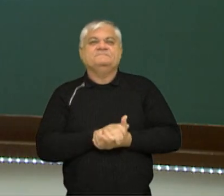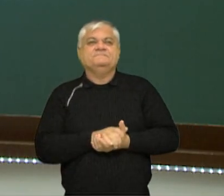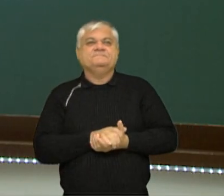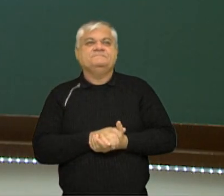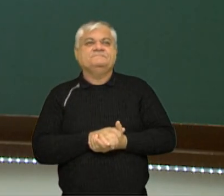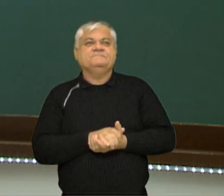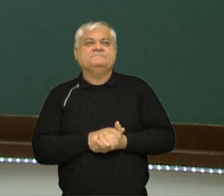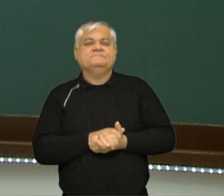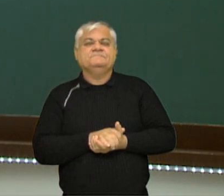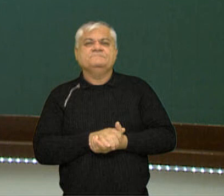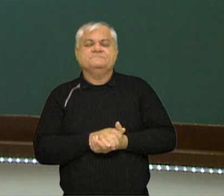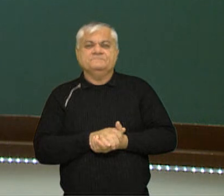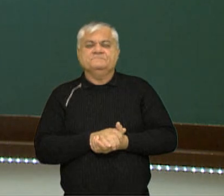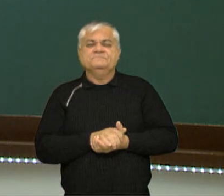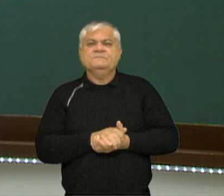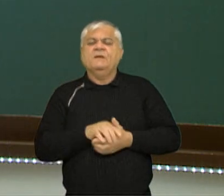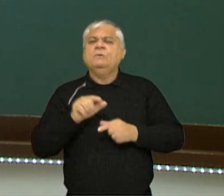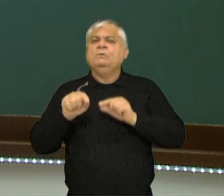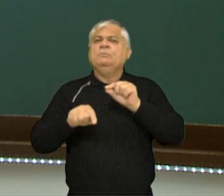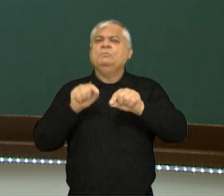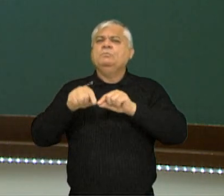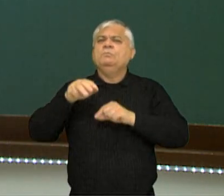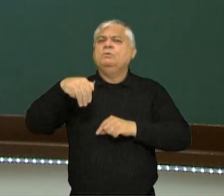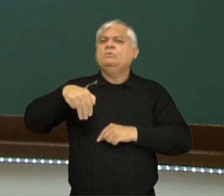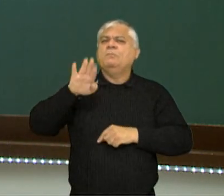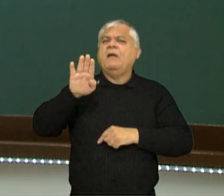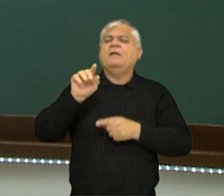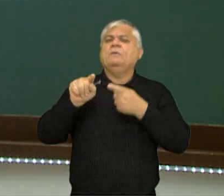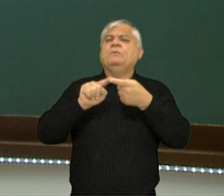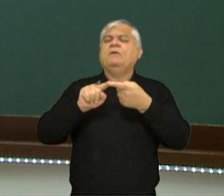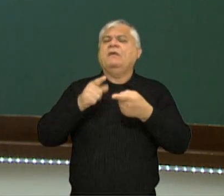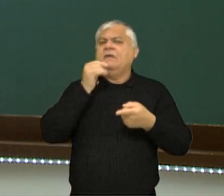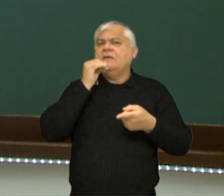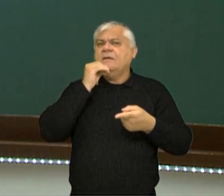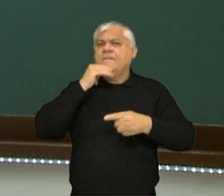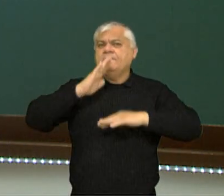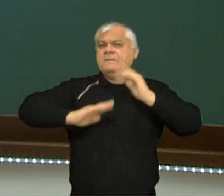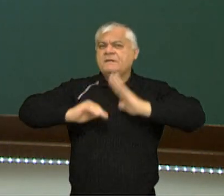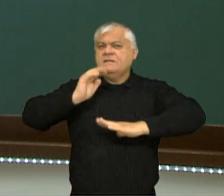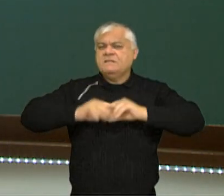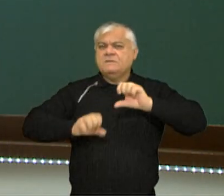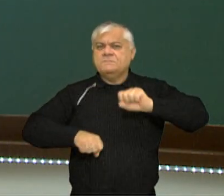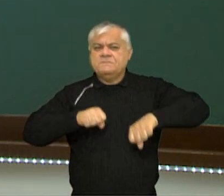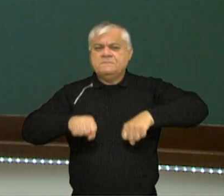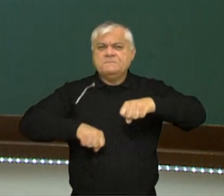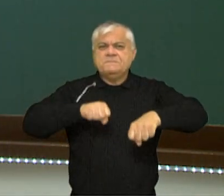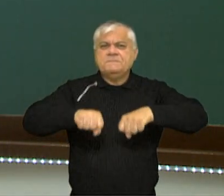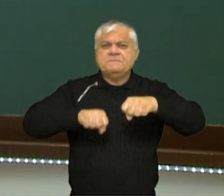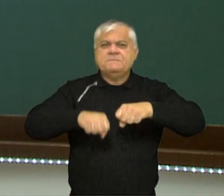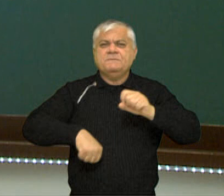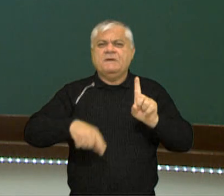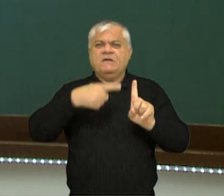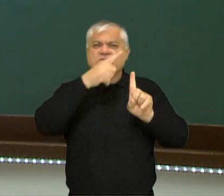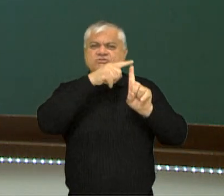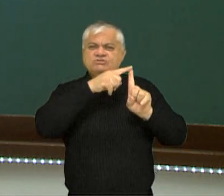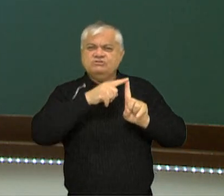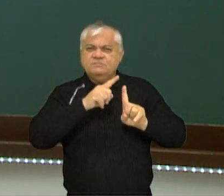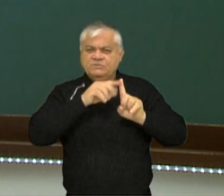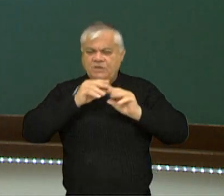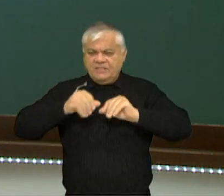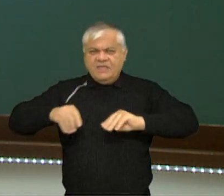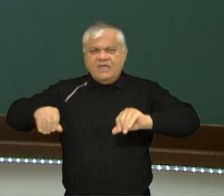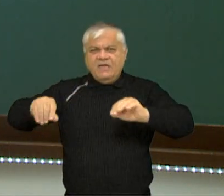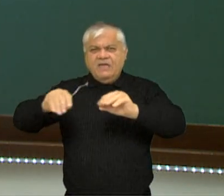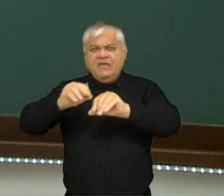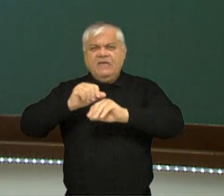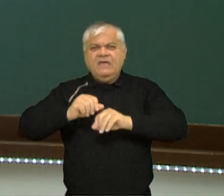bike. Mountain bike ou bicicleta de montanha consiste na prática do ciclismo em diferentes tipos de terrenos, estradas de